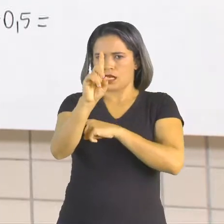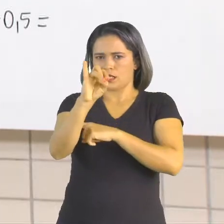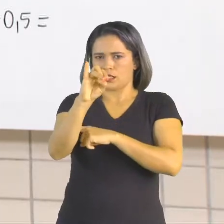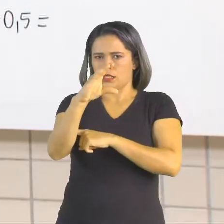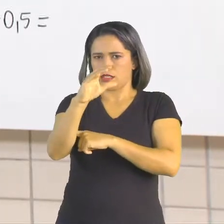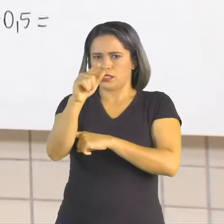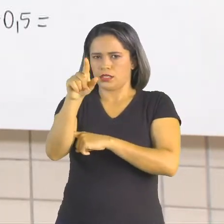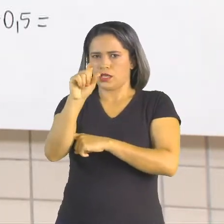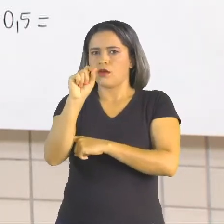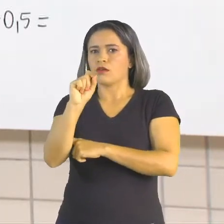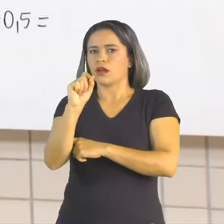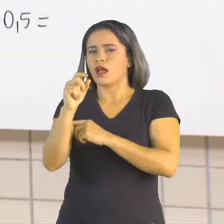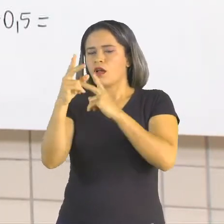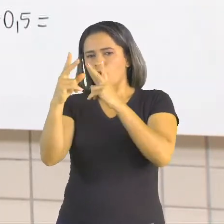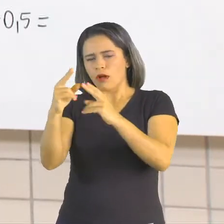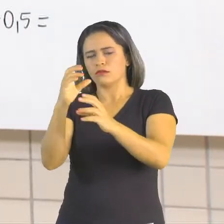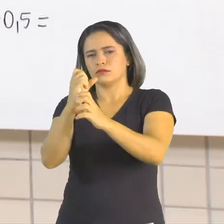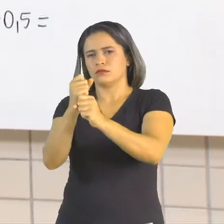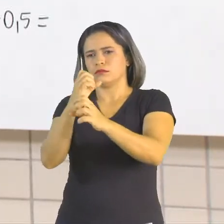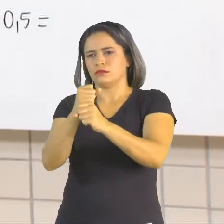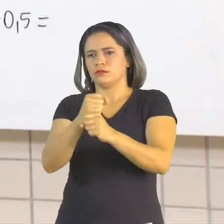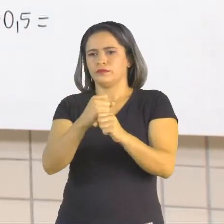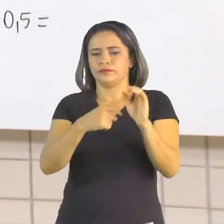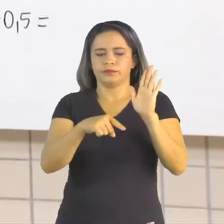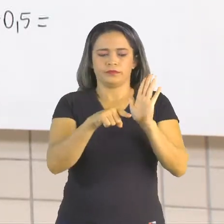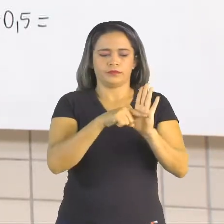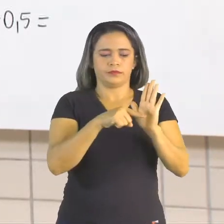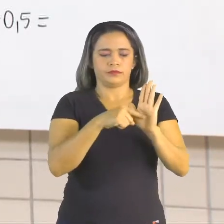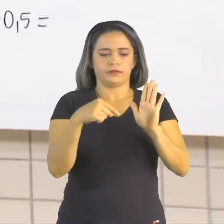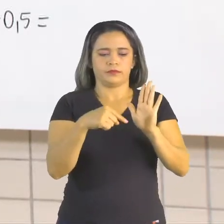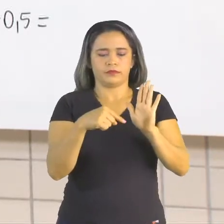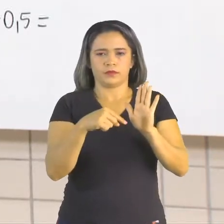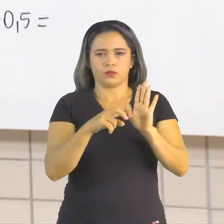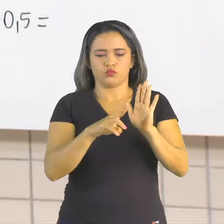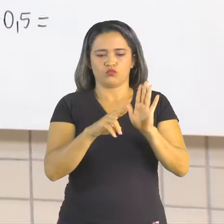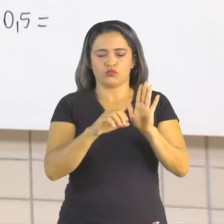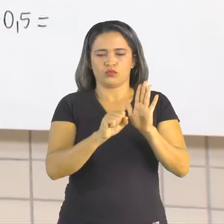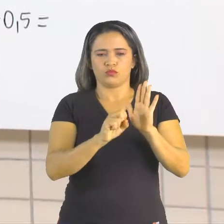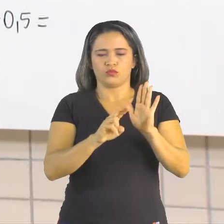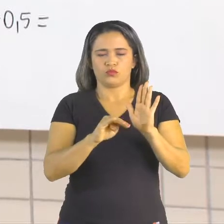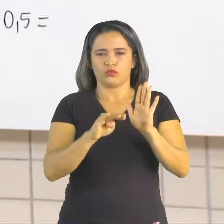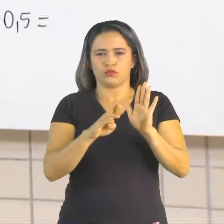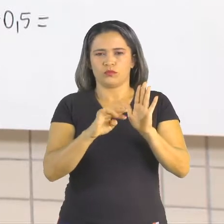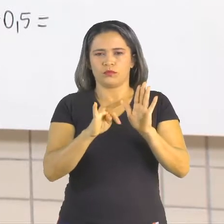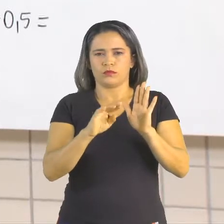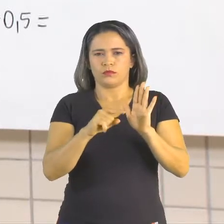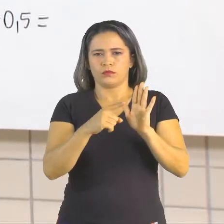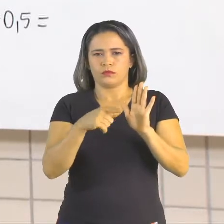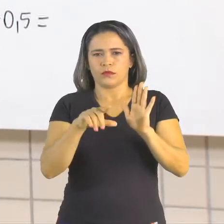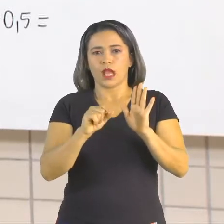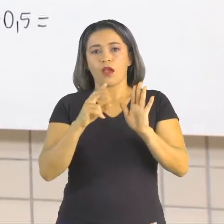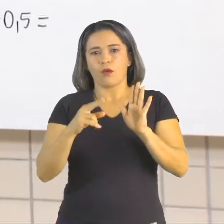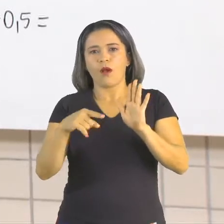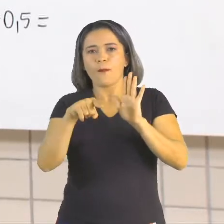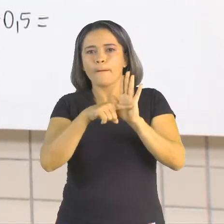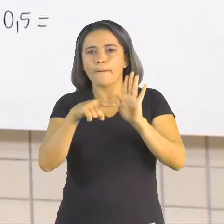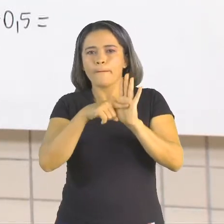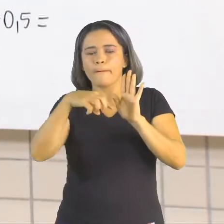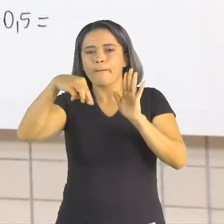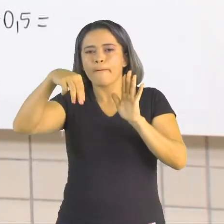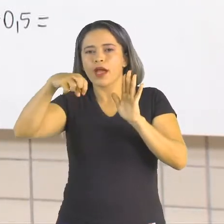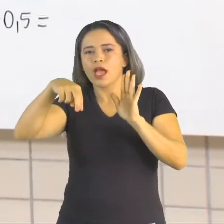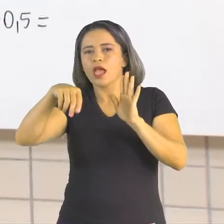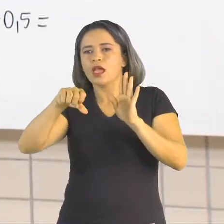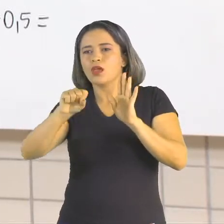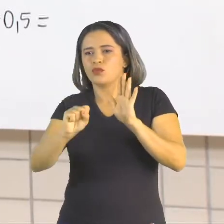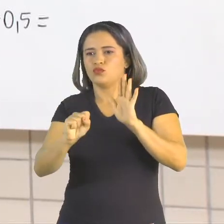é subtrair, ou você fala continha de menos. E essa continha de menos recebe esse termo, esse nome